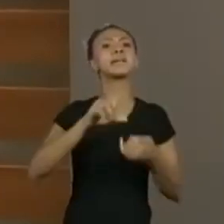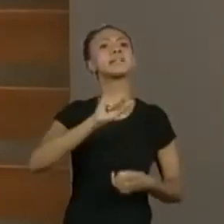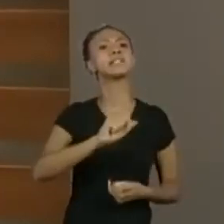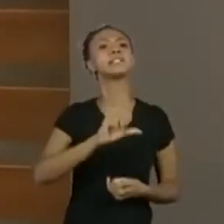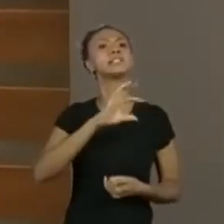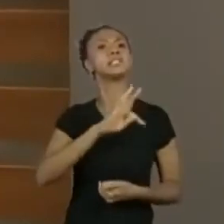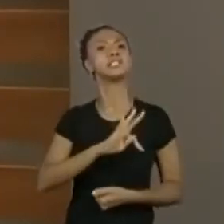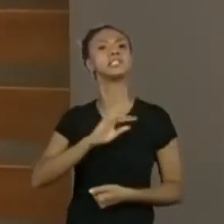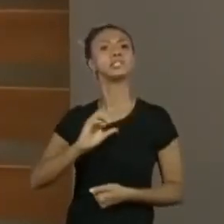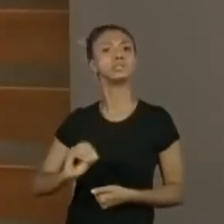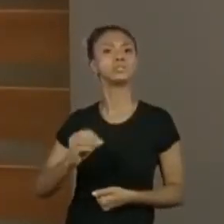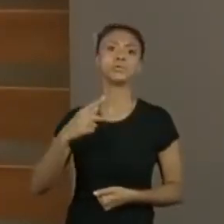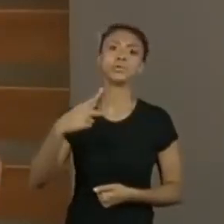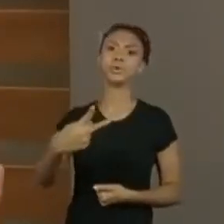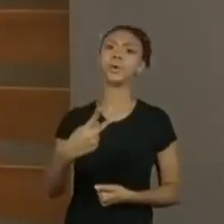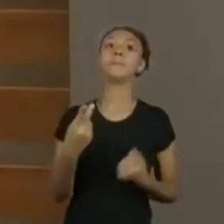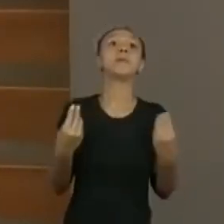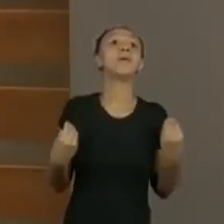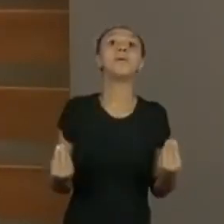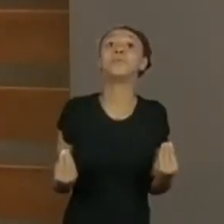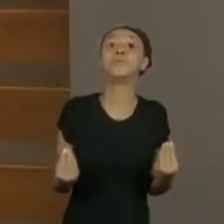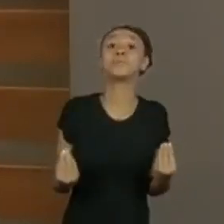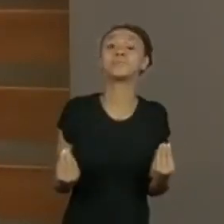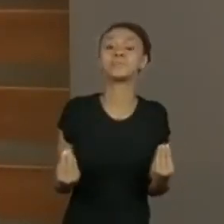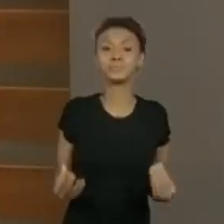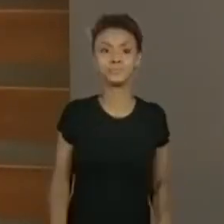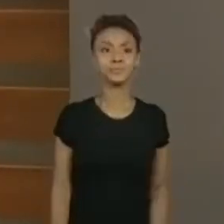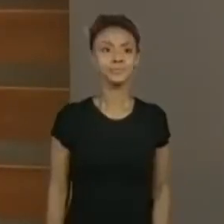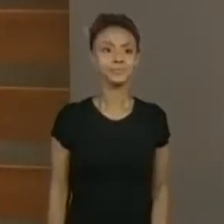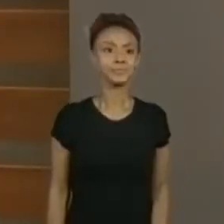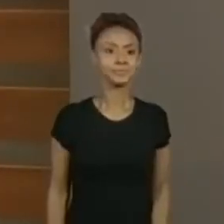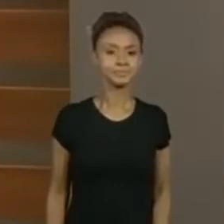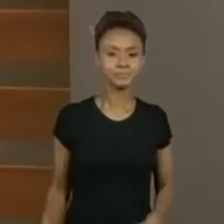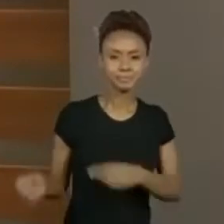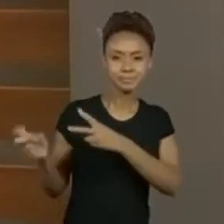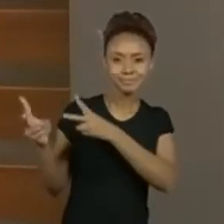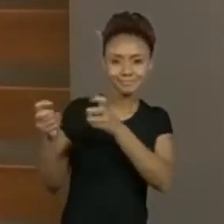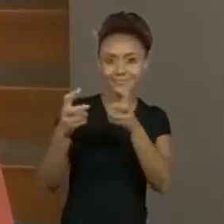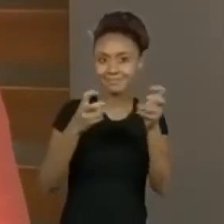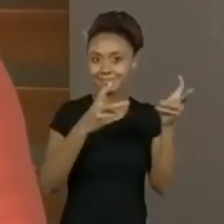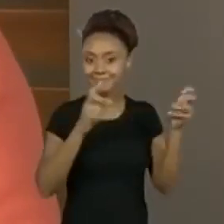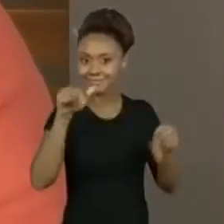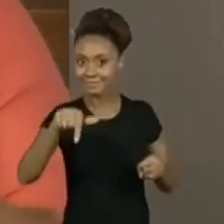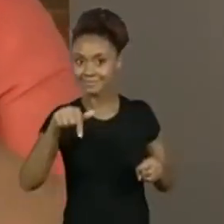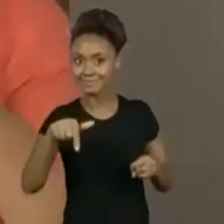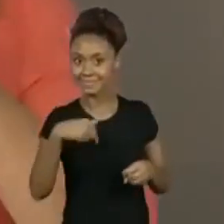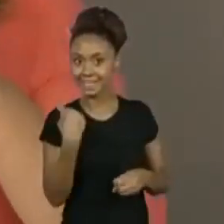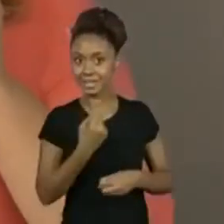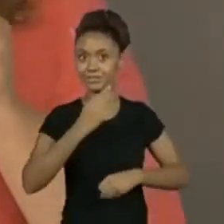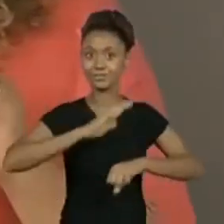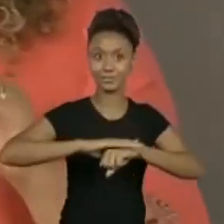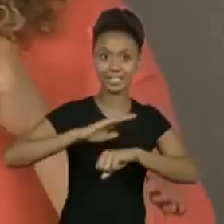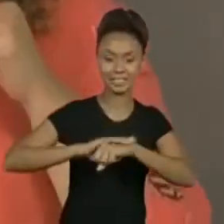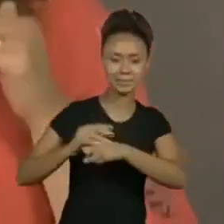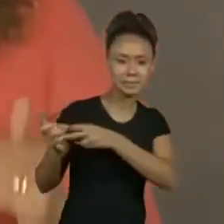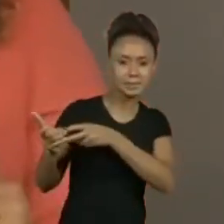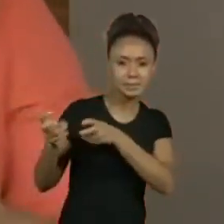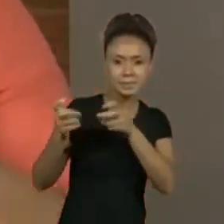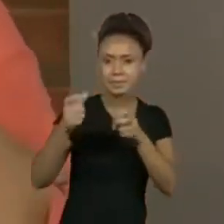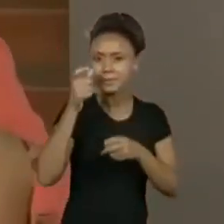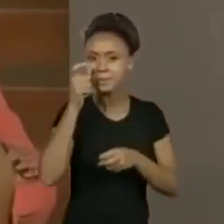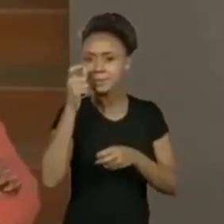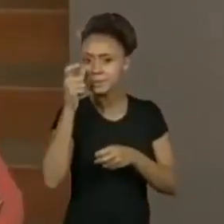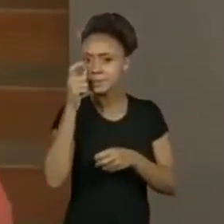brincar de stop. Vocês observaram tudo o que aconteceu aqui? Vocês perceberam